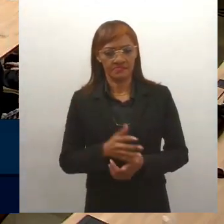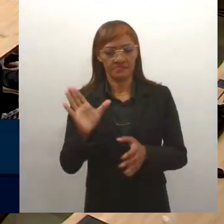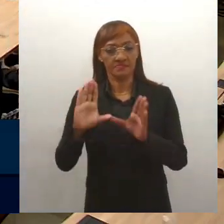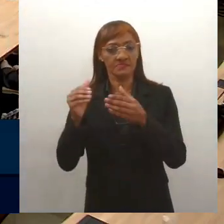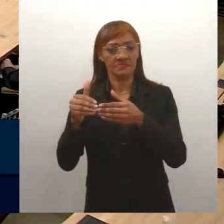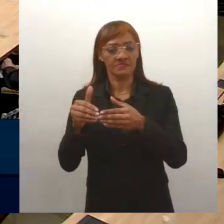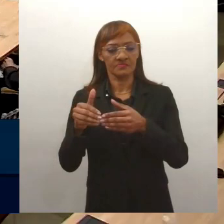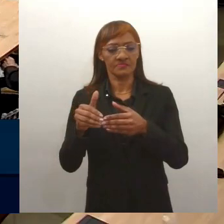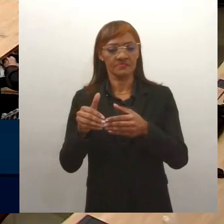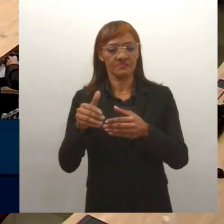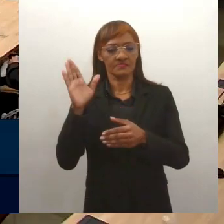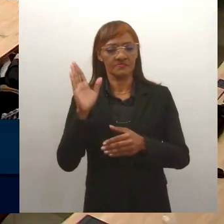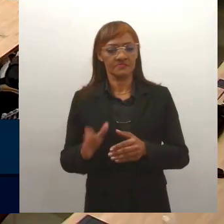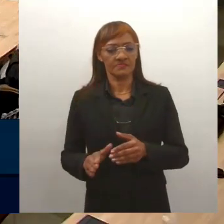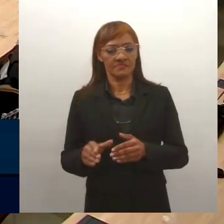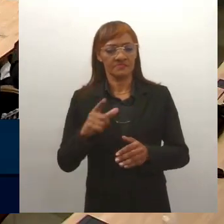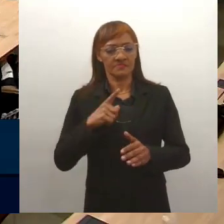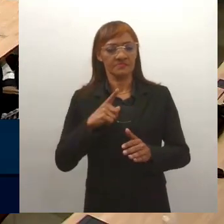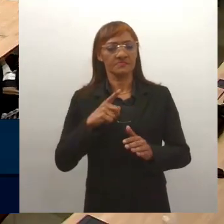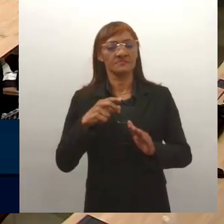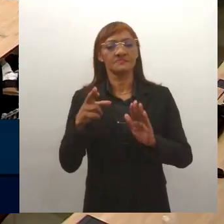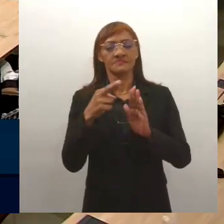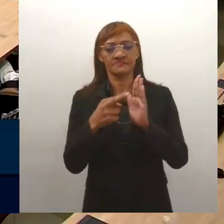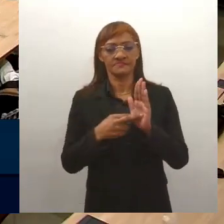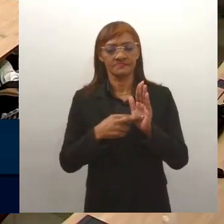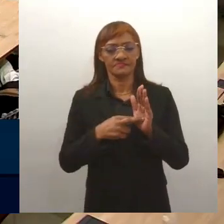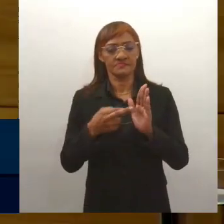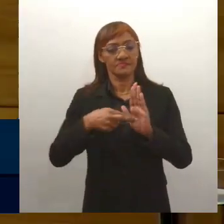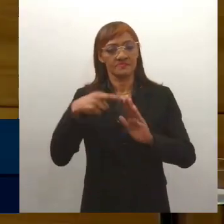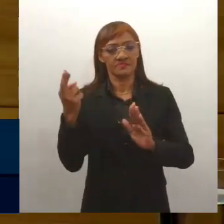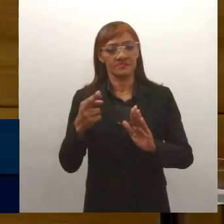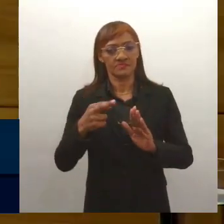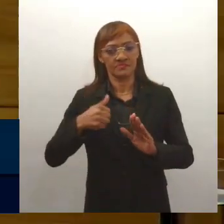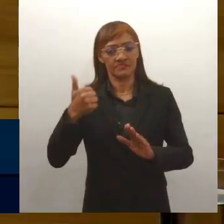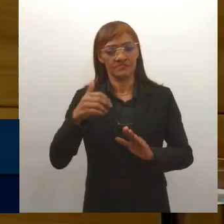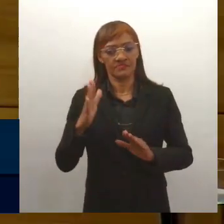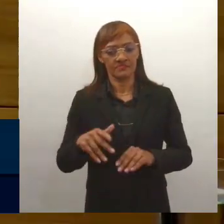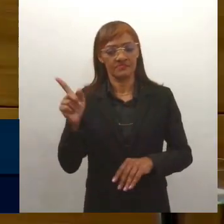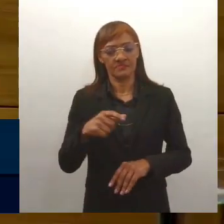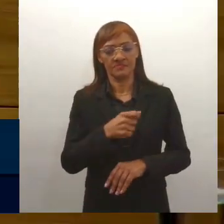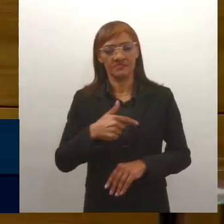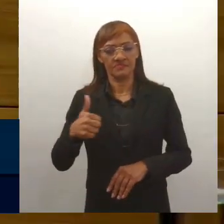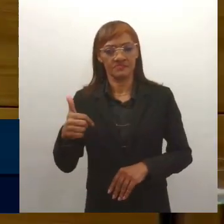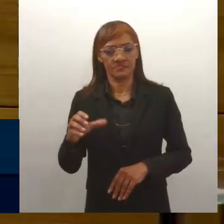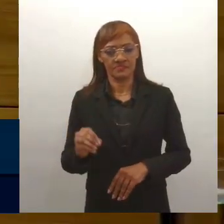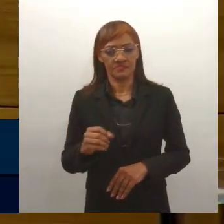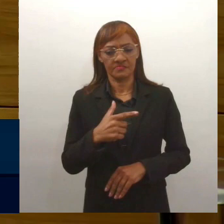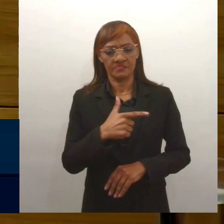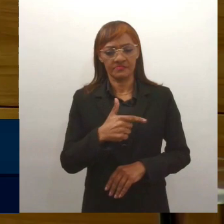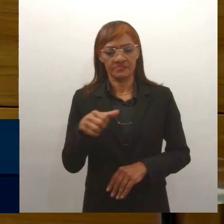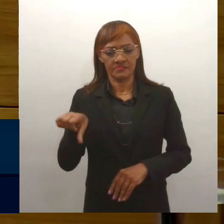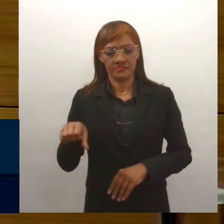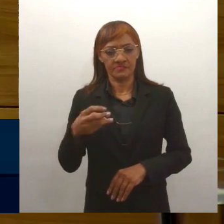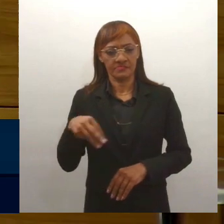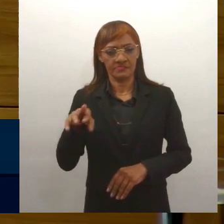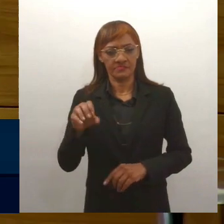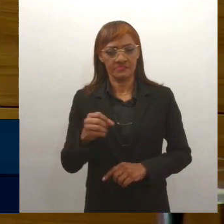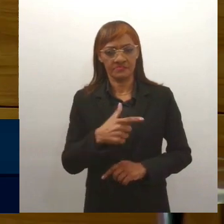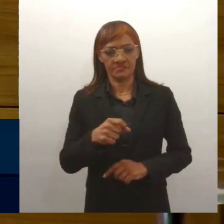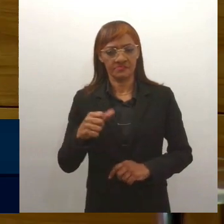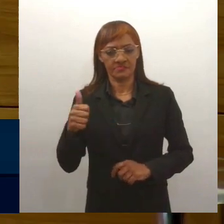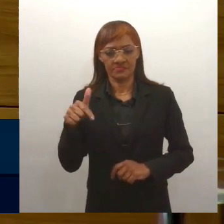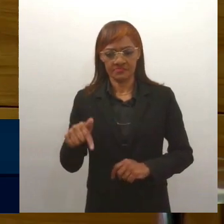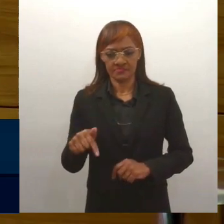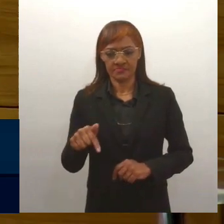número 1/2010, de 29 de março de 2017, especificamente no seu artigo 3º,